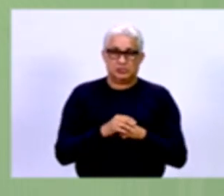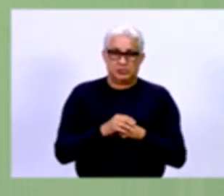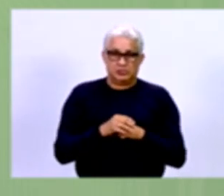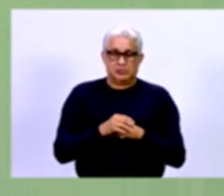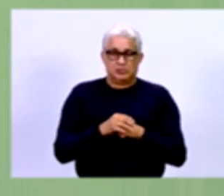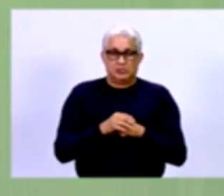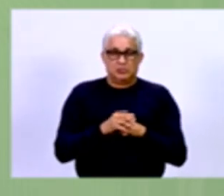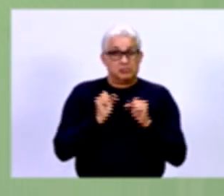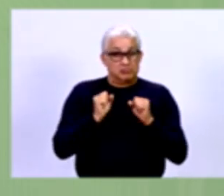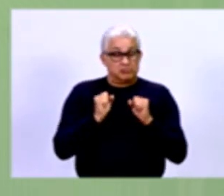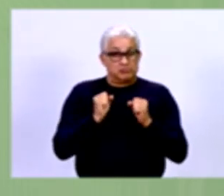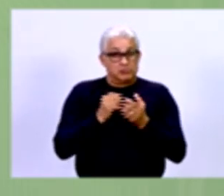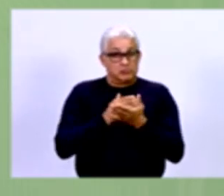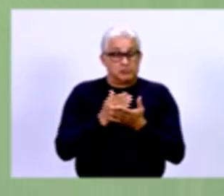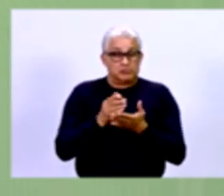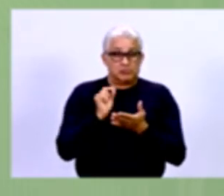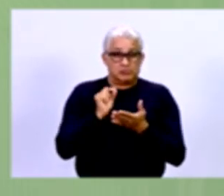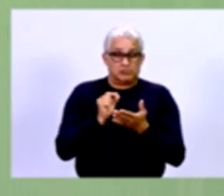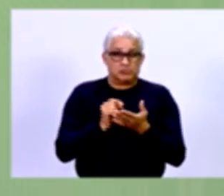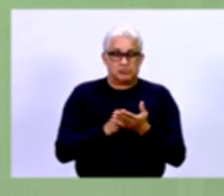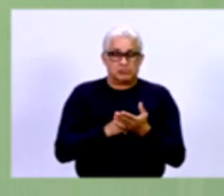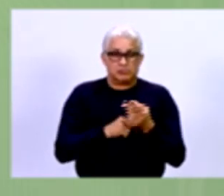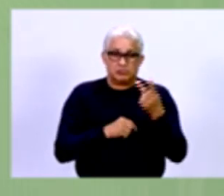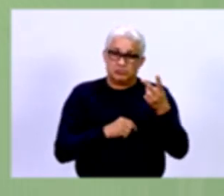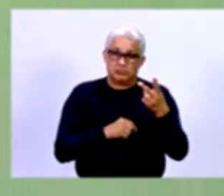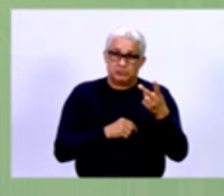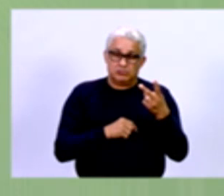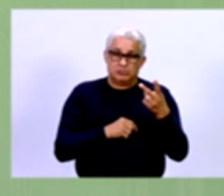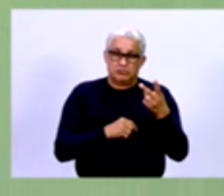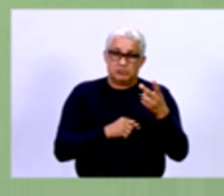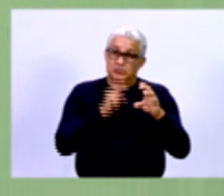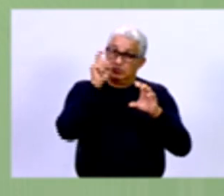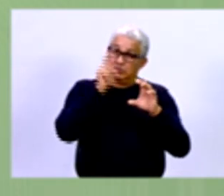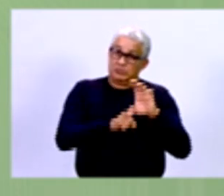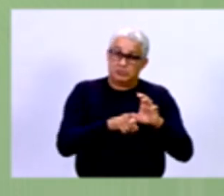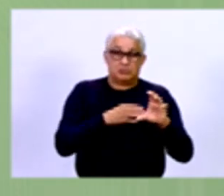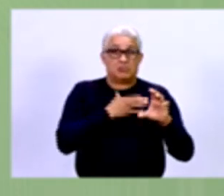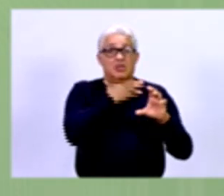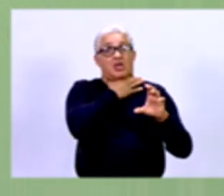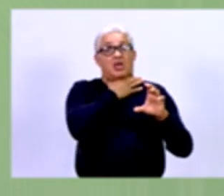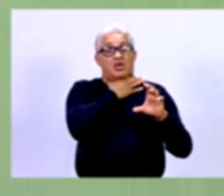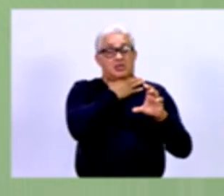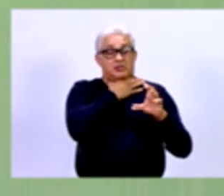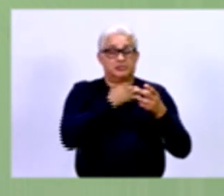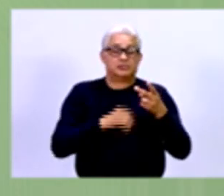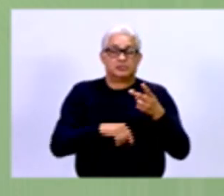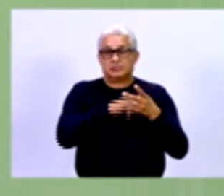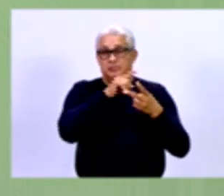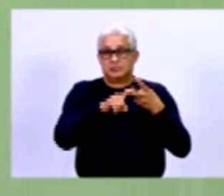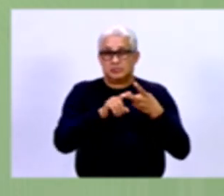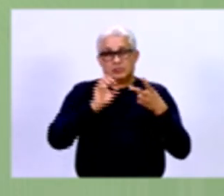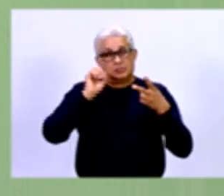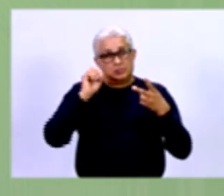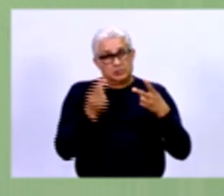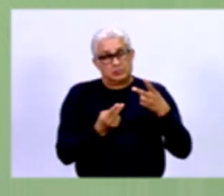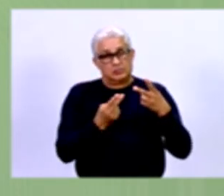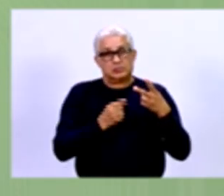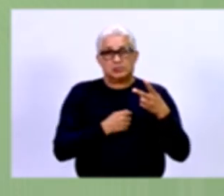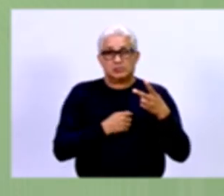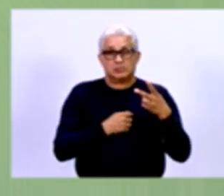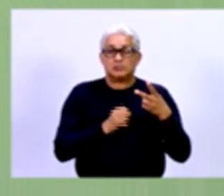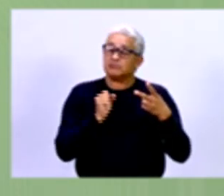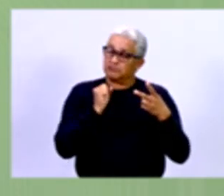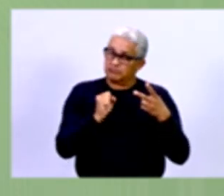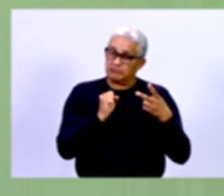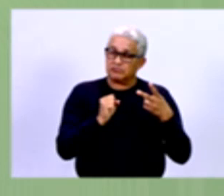isso pode ser compensado de duas formas. Ou ele vai se endividar, está aí nós sinalizamos o endividamento, ou ele pode